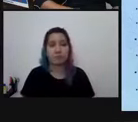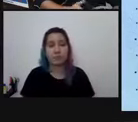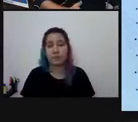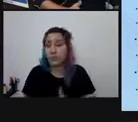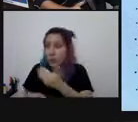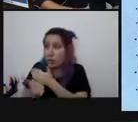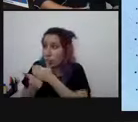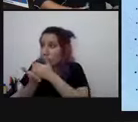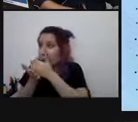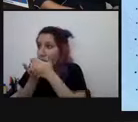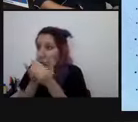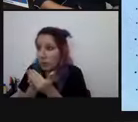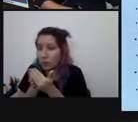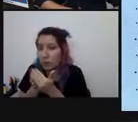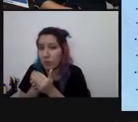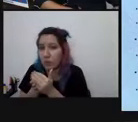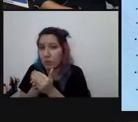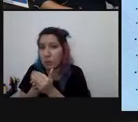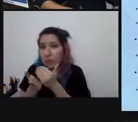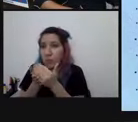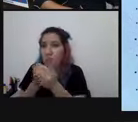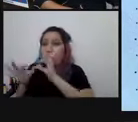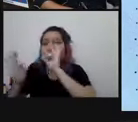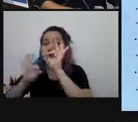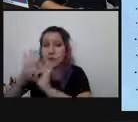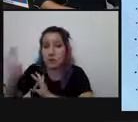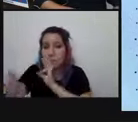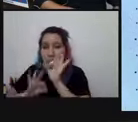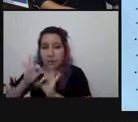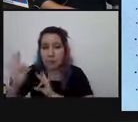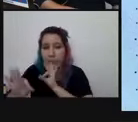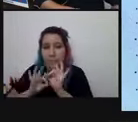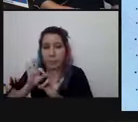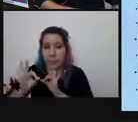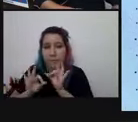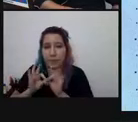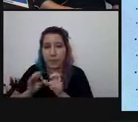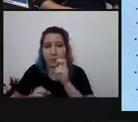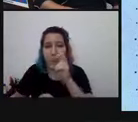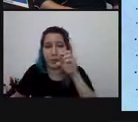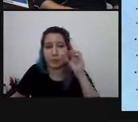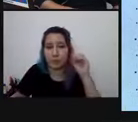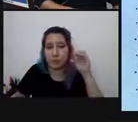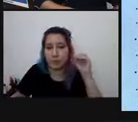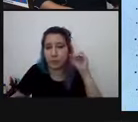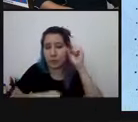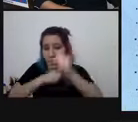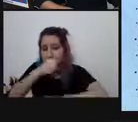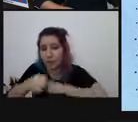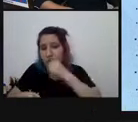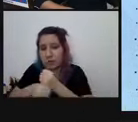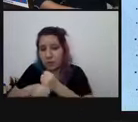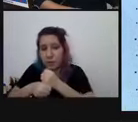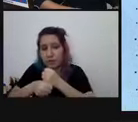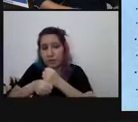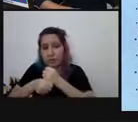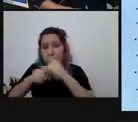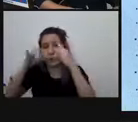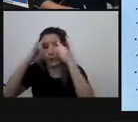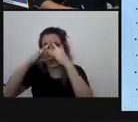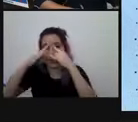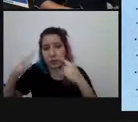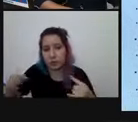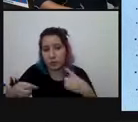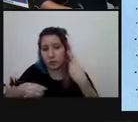Iniciar, para finalizar, o planejamento para a atividade dos 500 anos de São Vicente, que é um